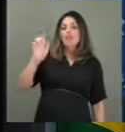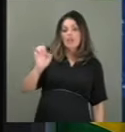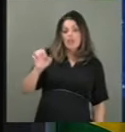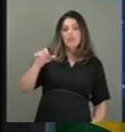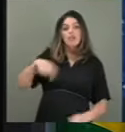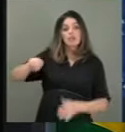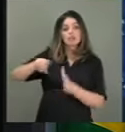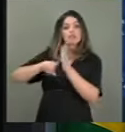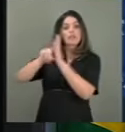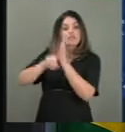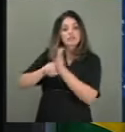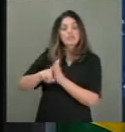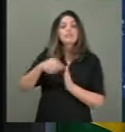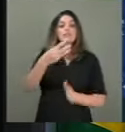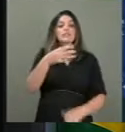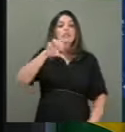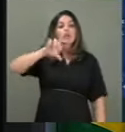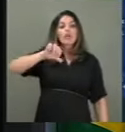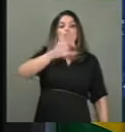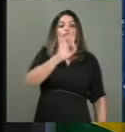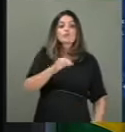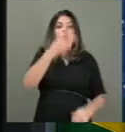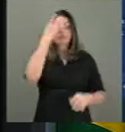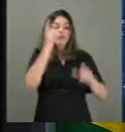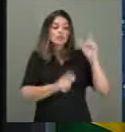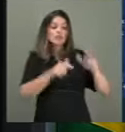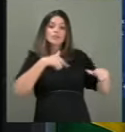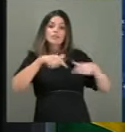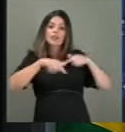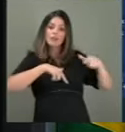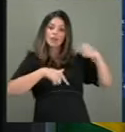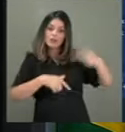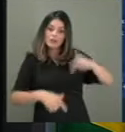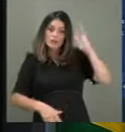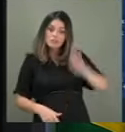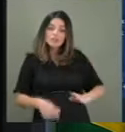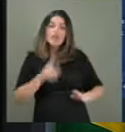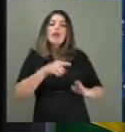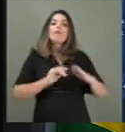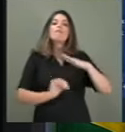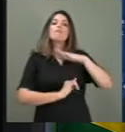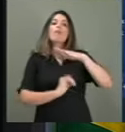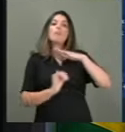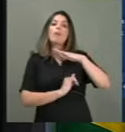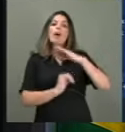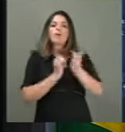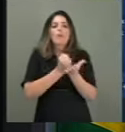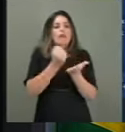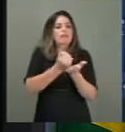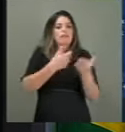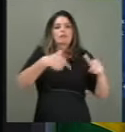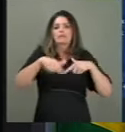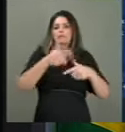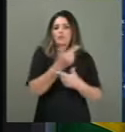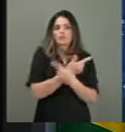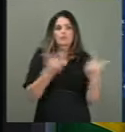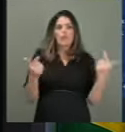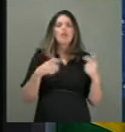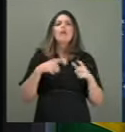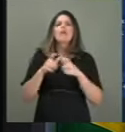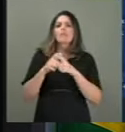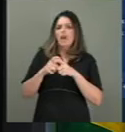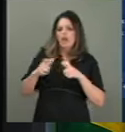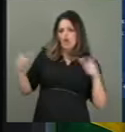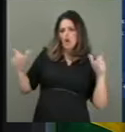cerca de 39% dos trabalhadores brasileiros são informais no Brasil coxinha um grupo maior